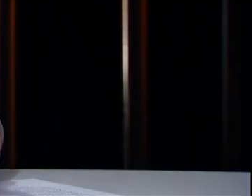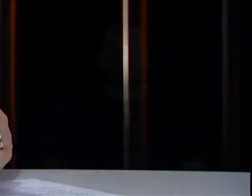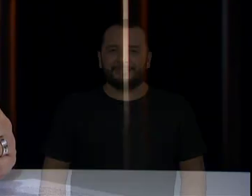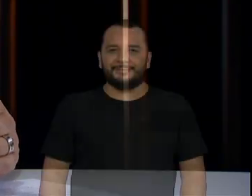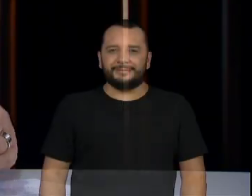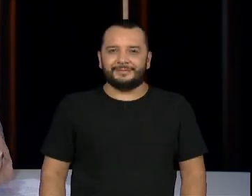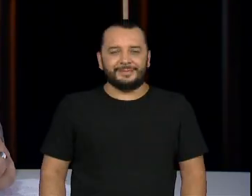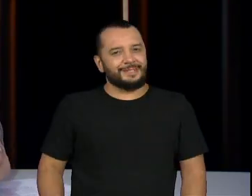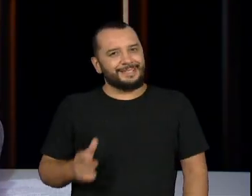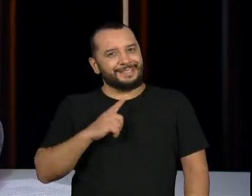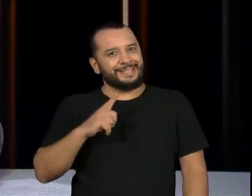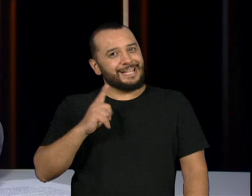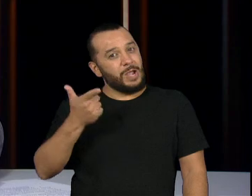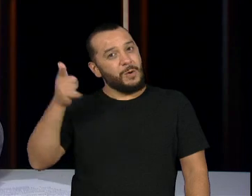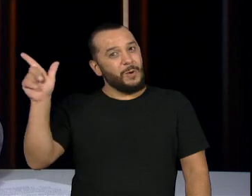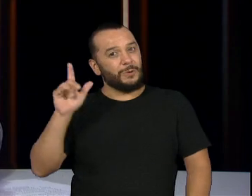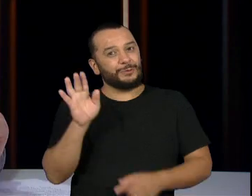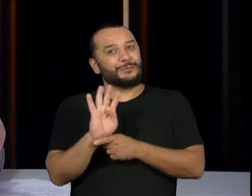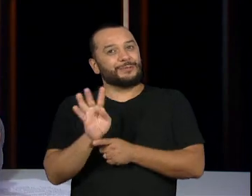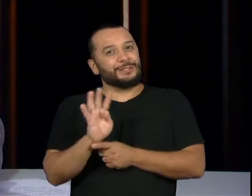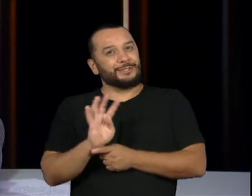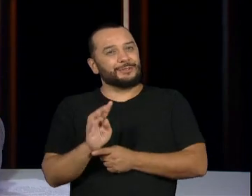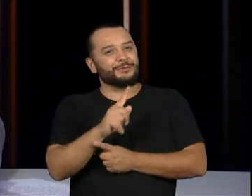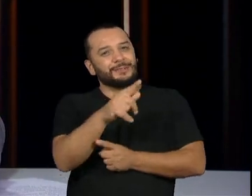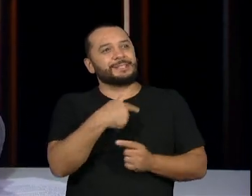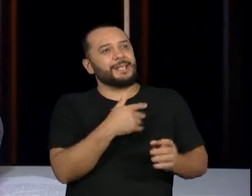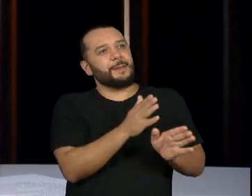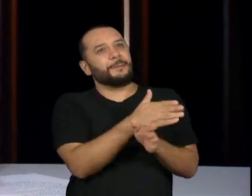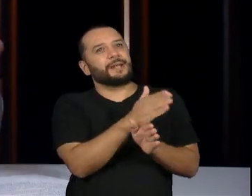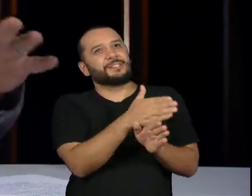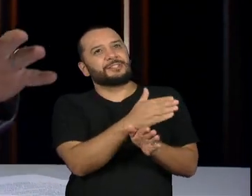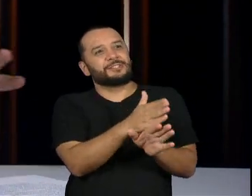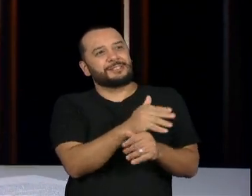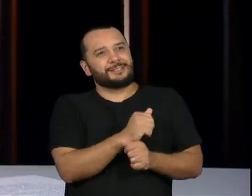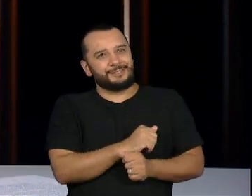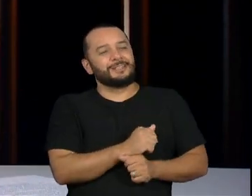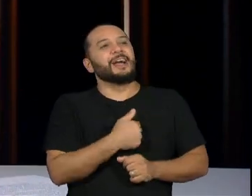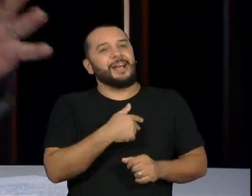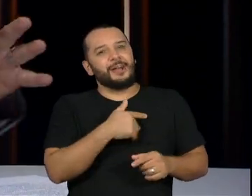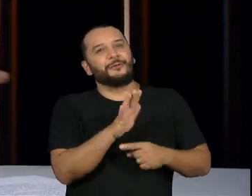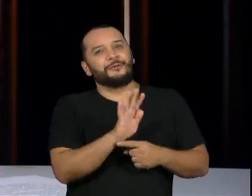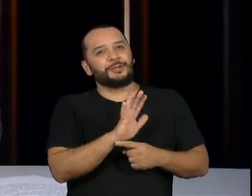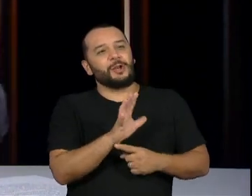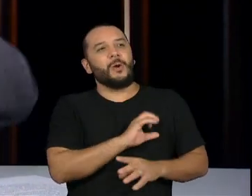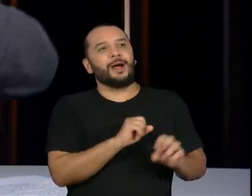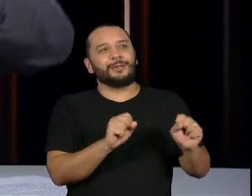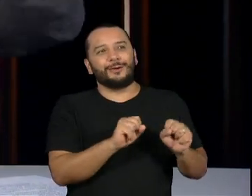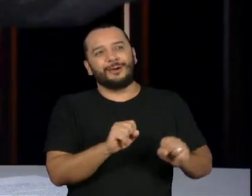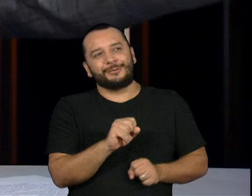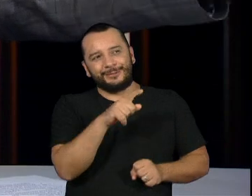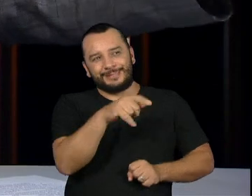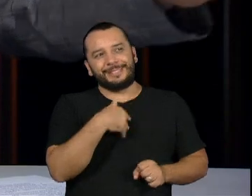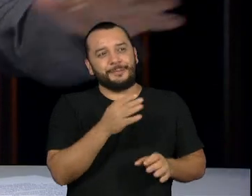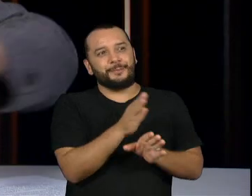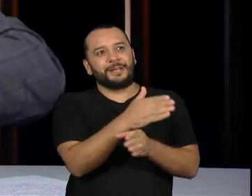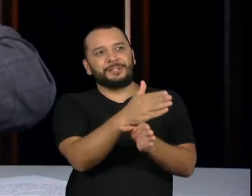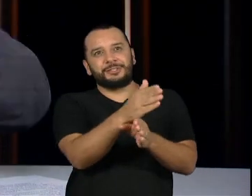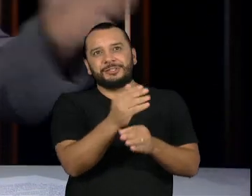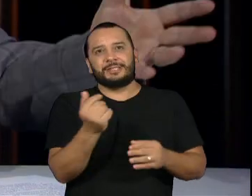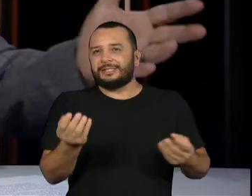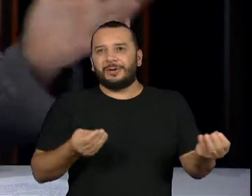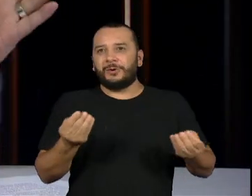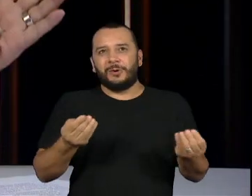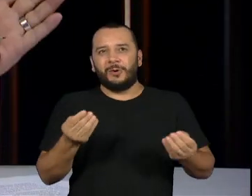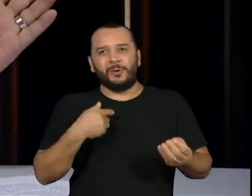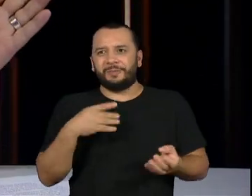Tem um outro vídeo que é você perdida. É um vídeo que eu adoro, que você está perdida e que a realidade está ali, mas ela